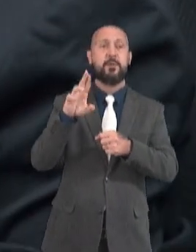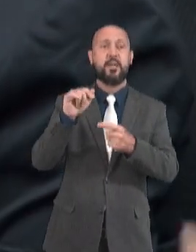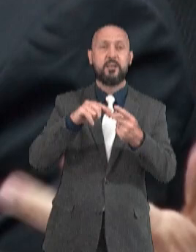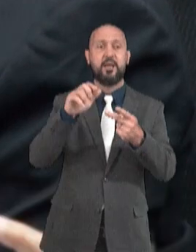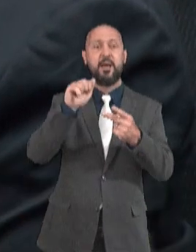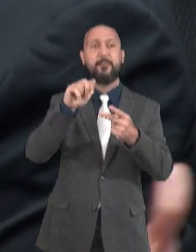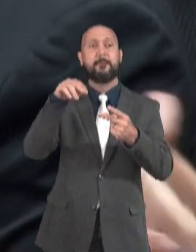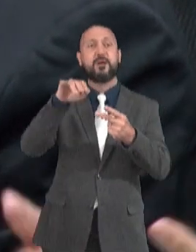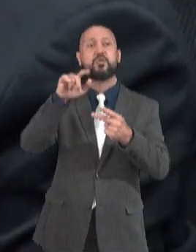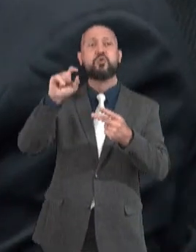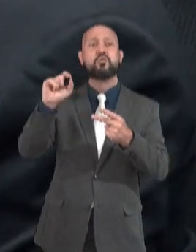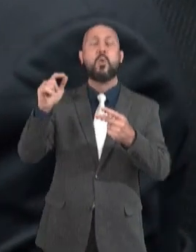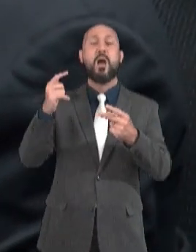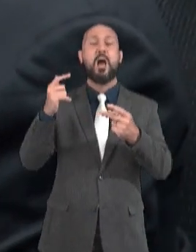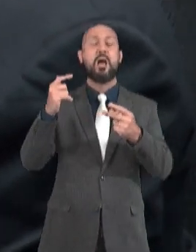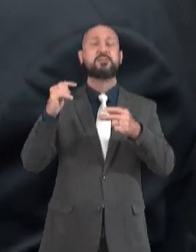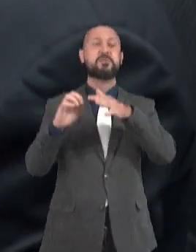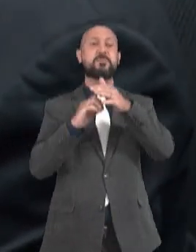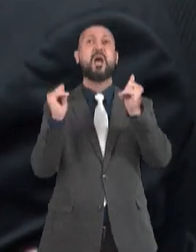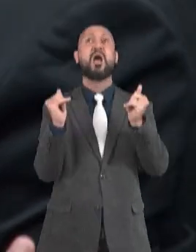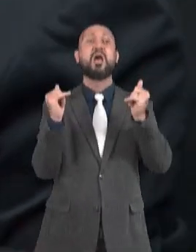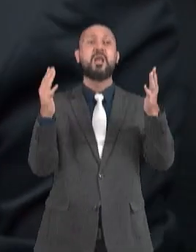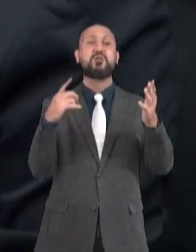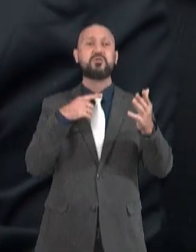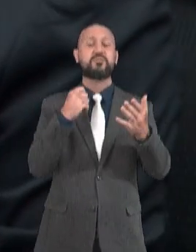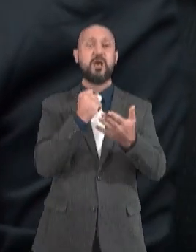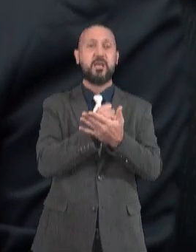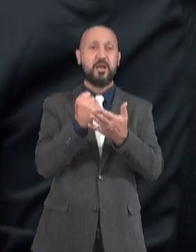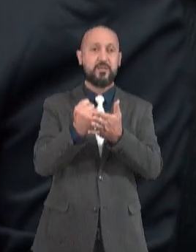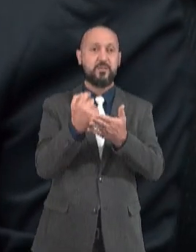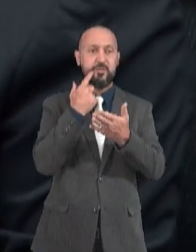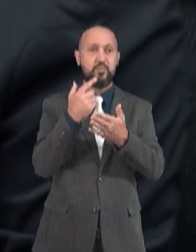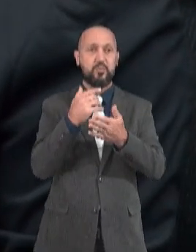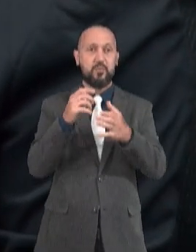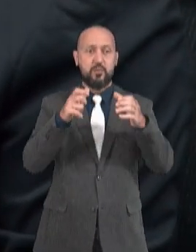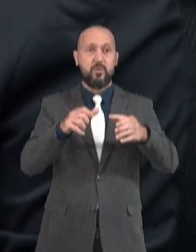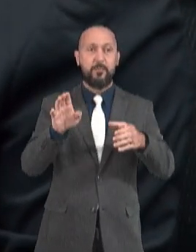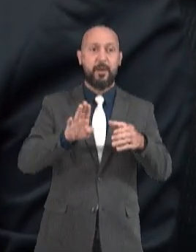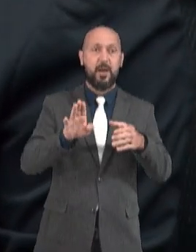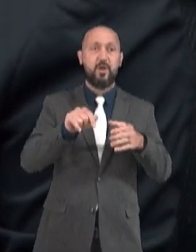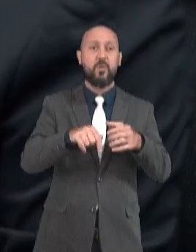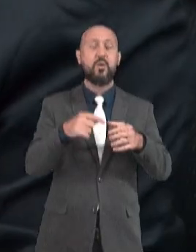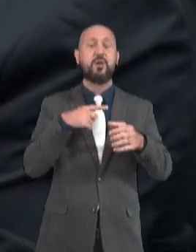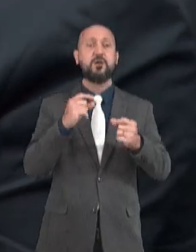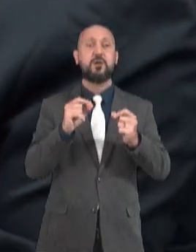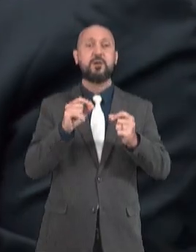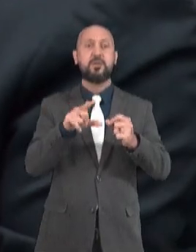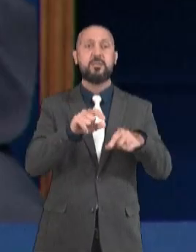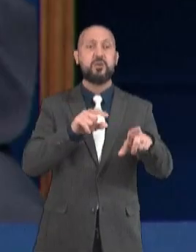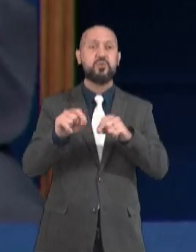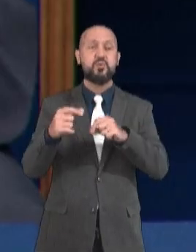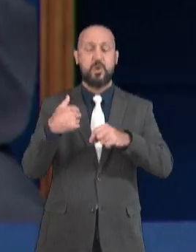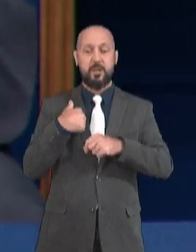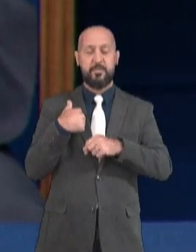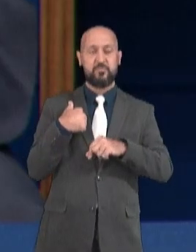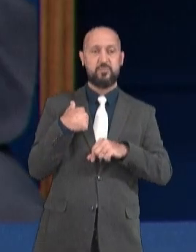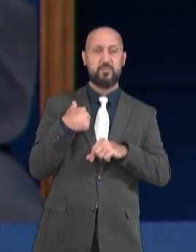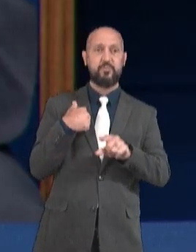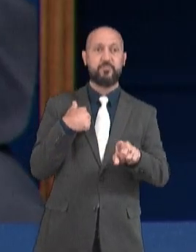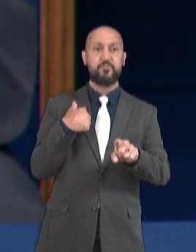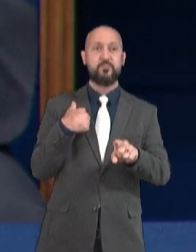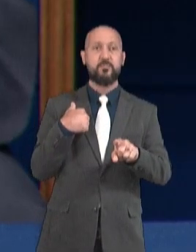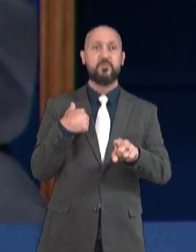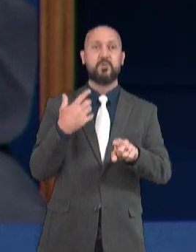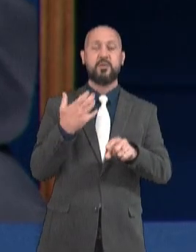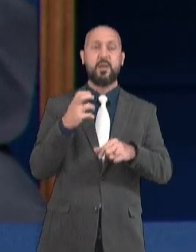a Amazon e com as grandes empresas que tiverem que cadastrar no mesmo bairro, no mesmo endereço, e a escolha do consumidor,